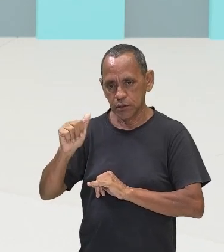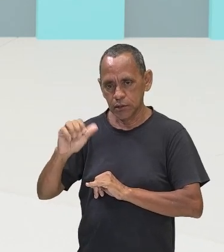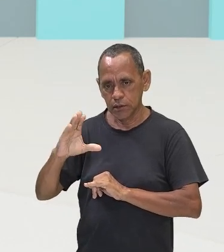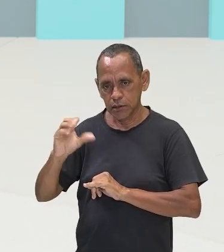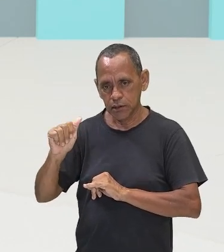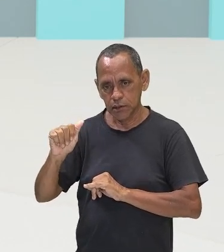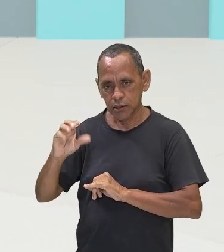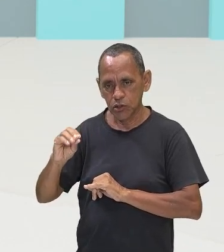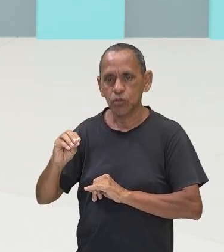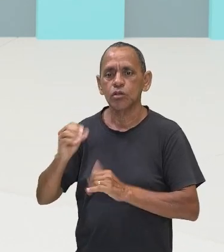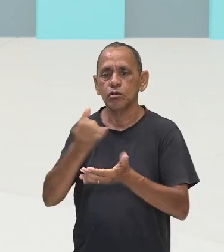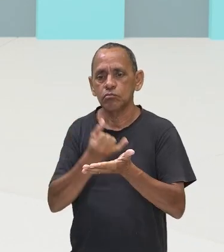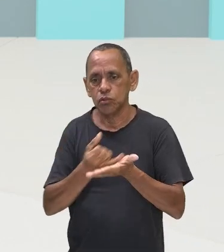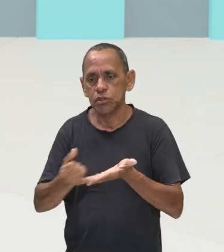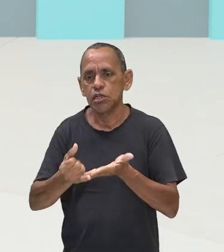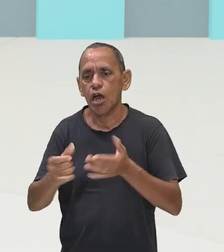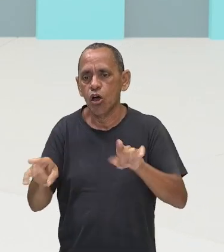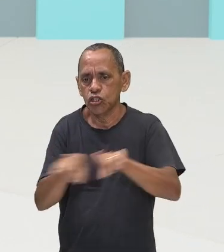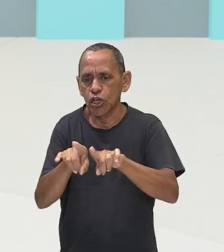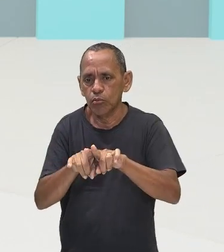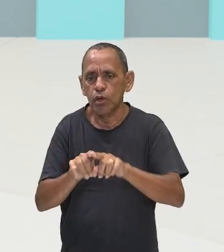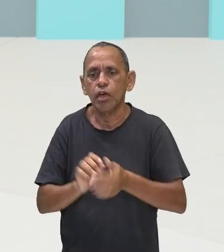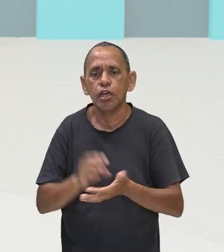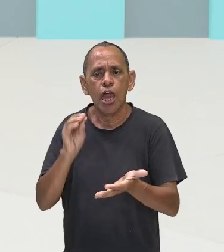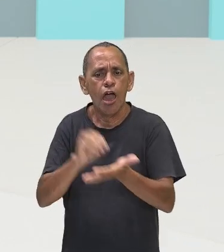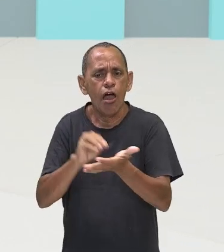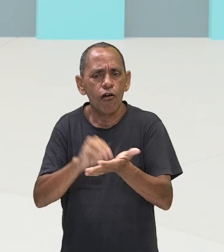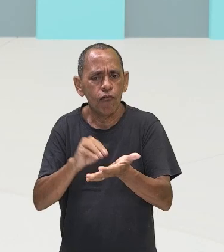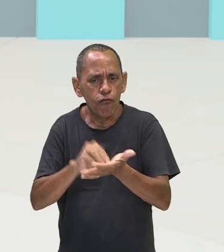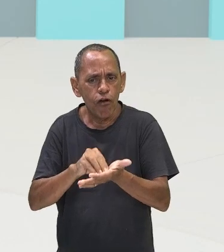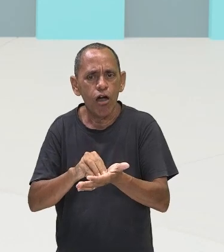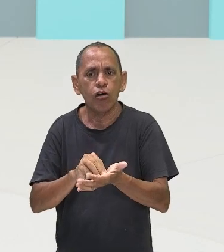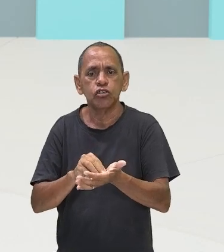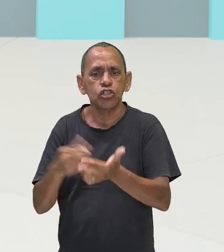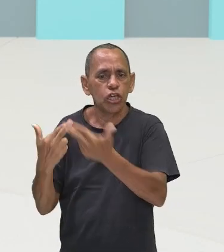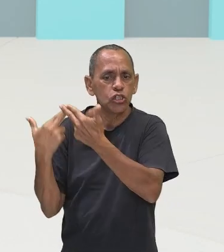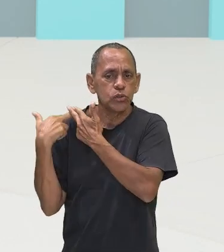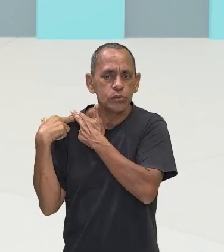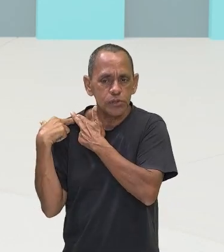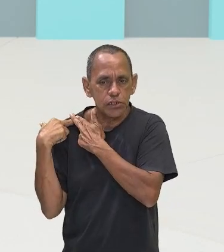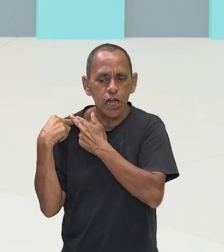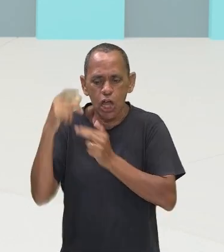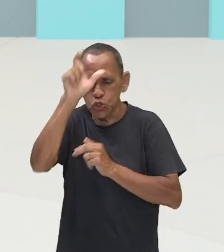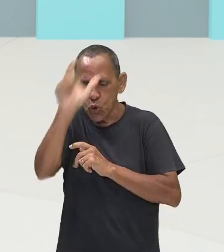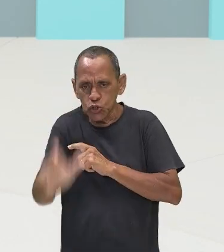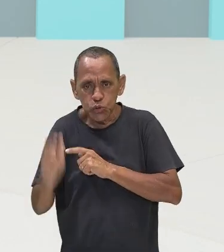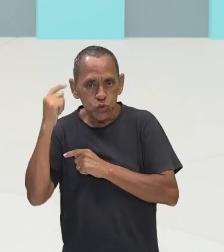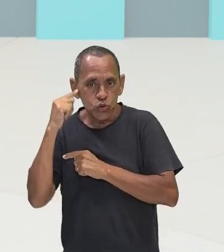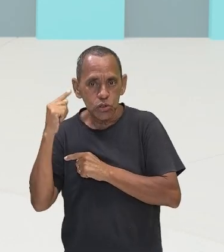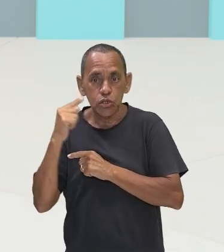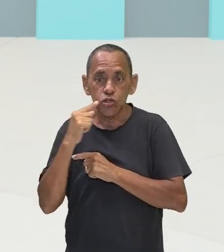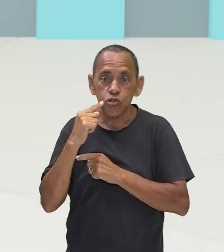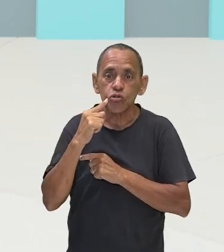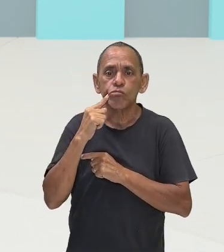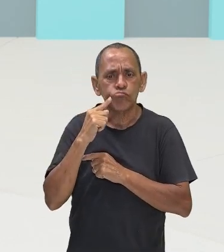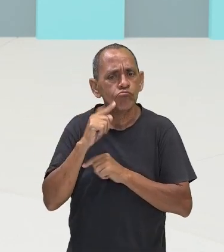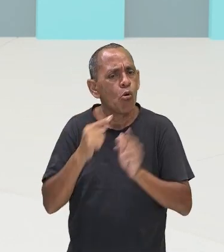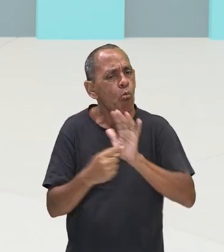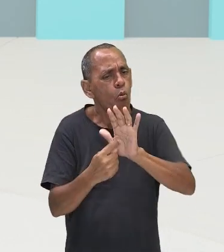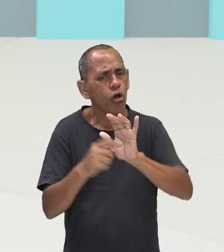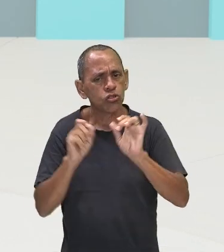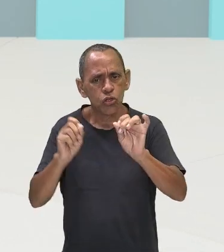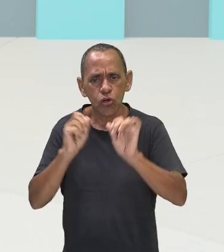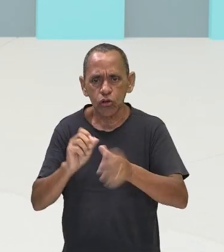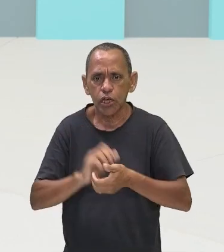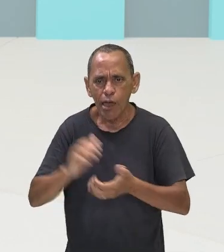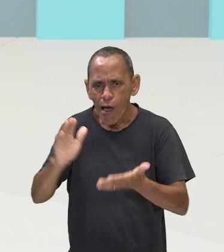descaso estatal com a formação educacional de deficientes auditivos mostra-se como um dos desafios à